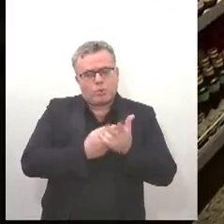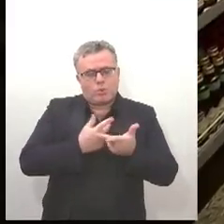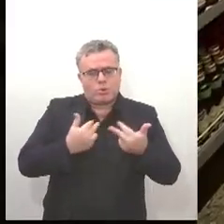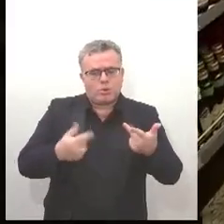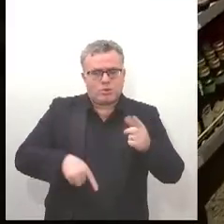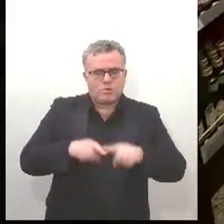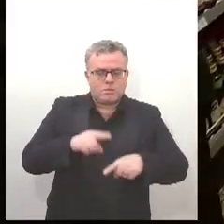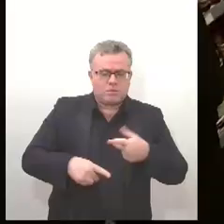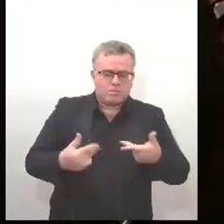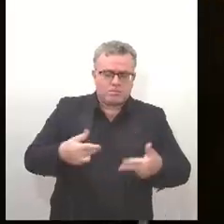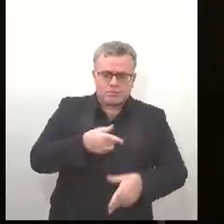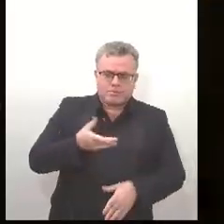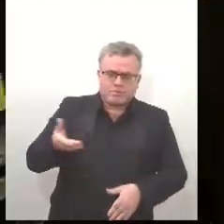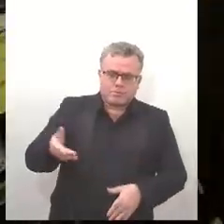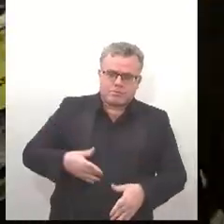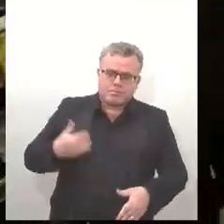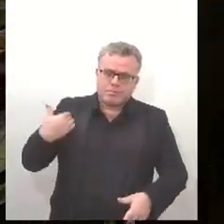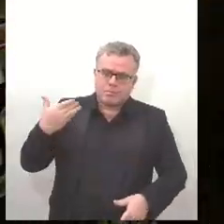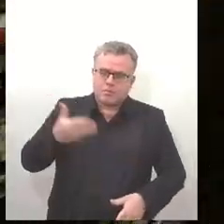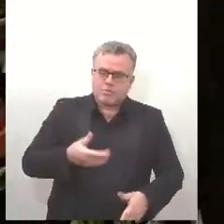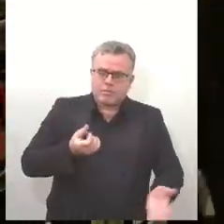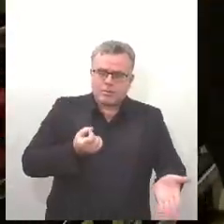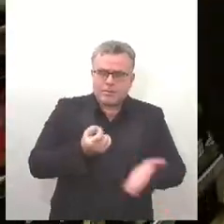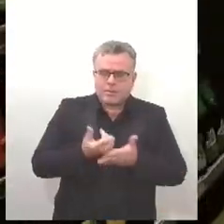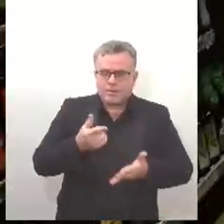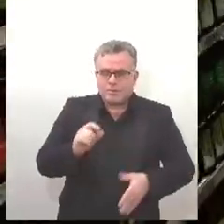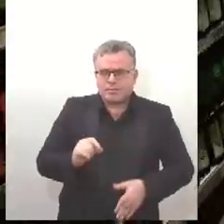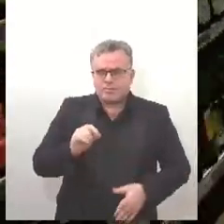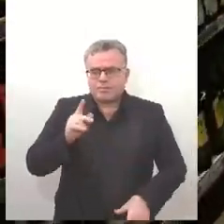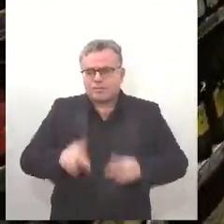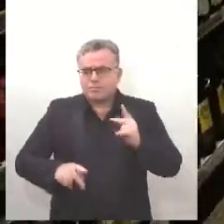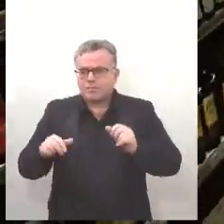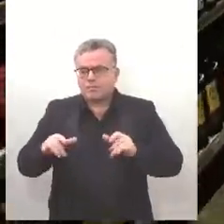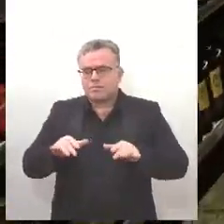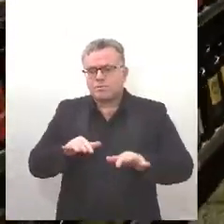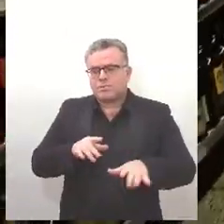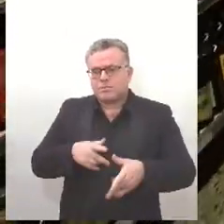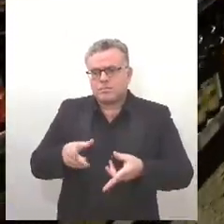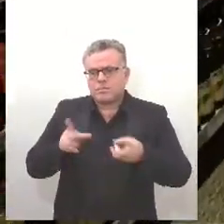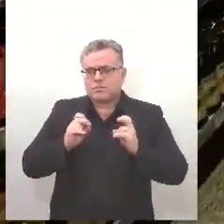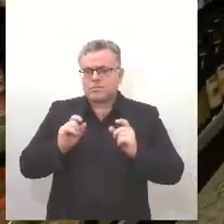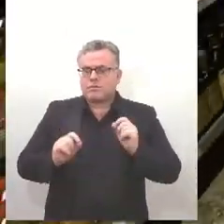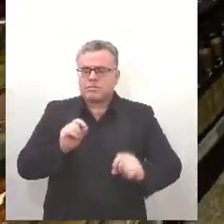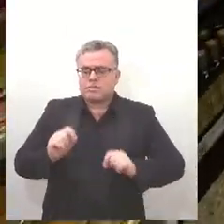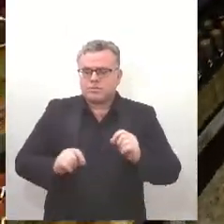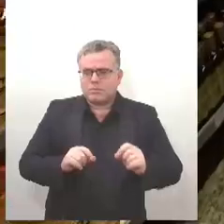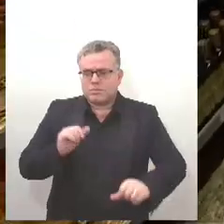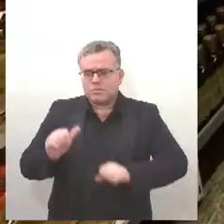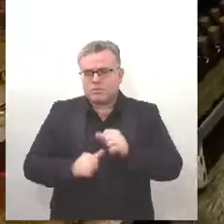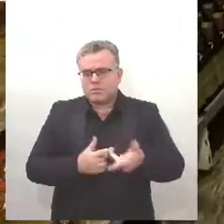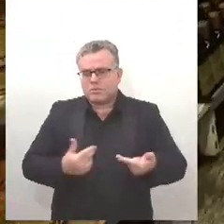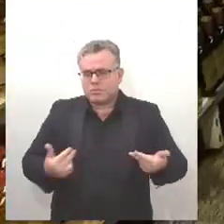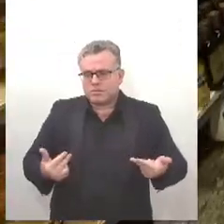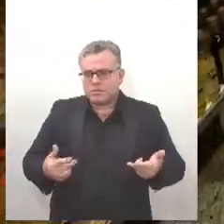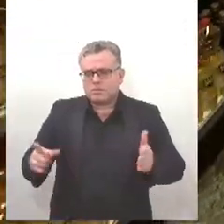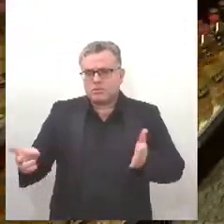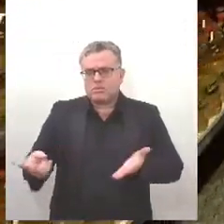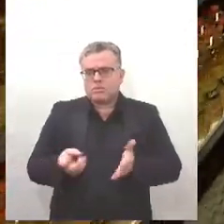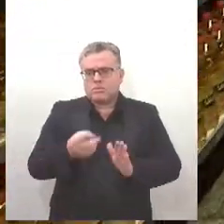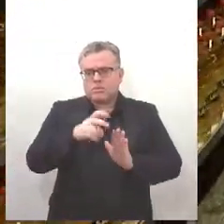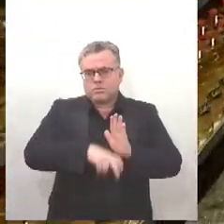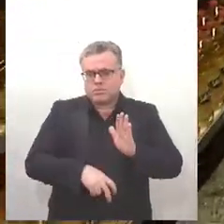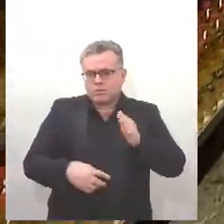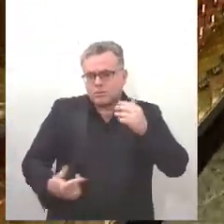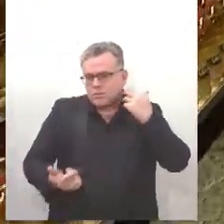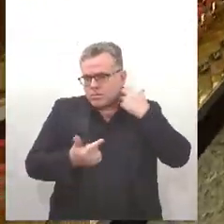hora das compras do supermercado que a população poderá sentir no bolso o impacto das mudanças nos tributos 22 itens da cesta